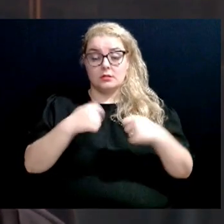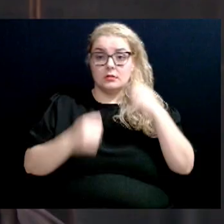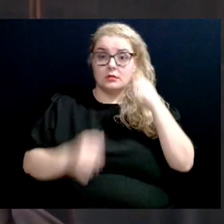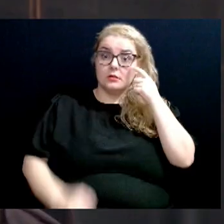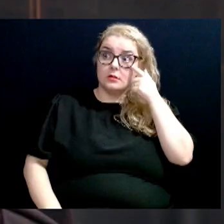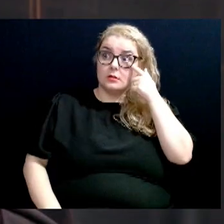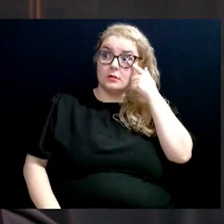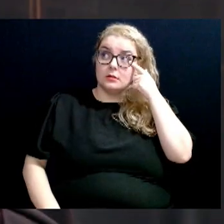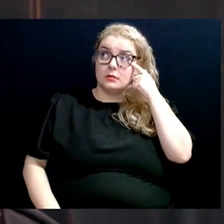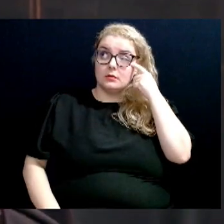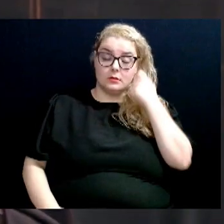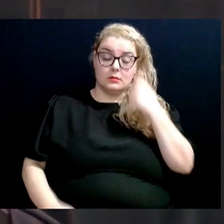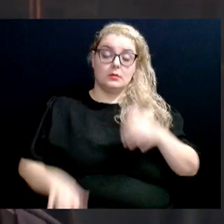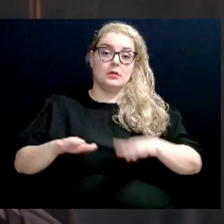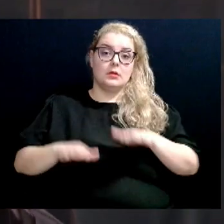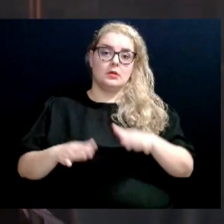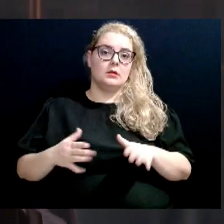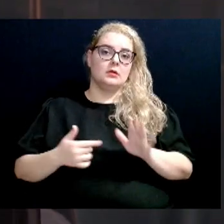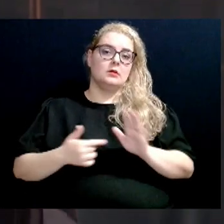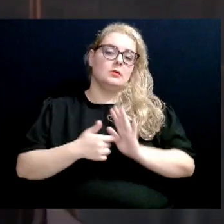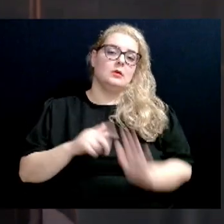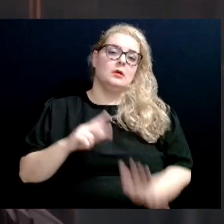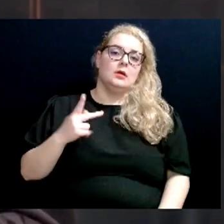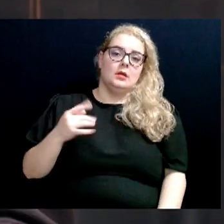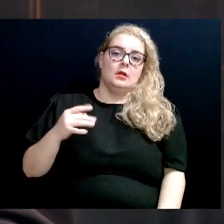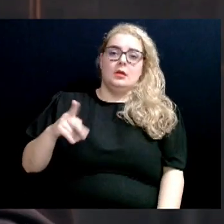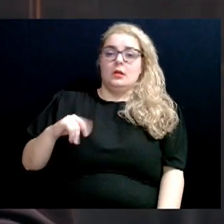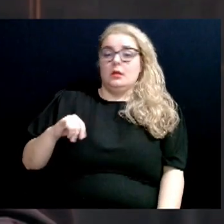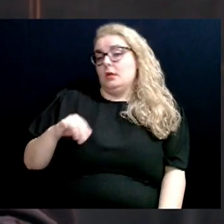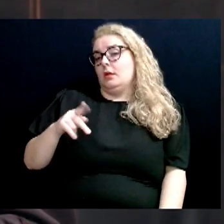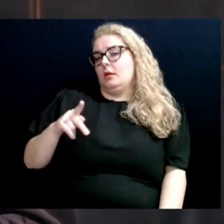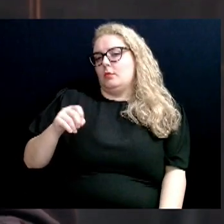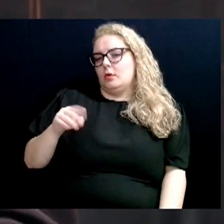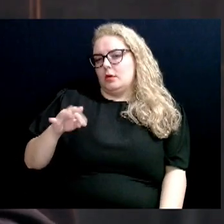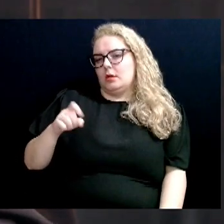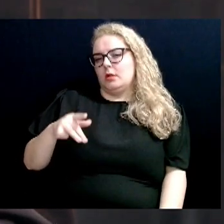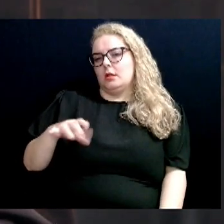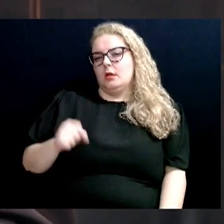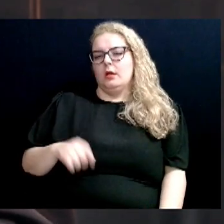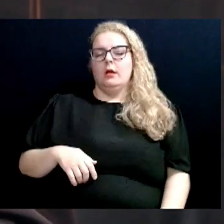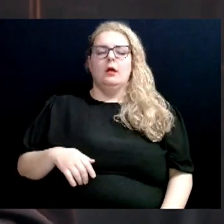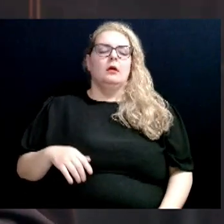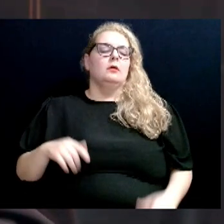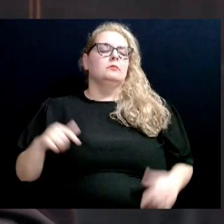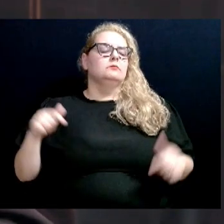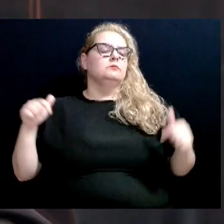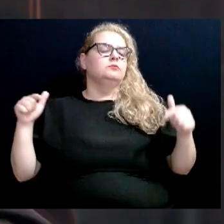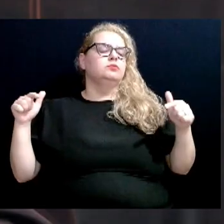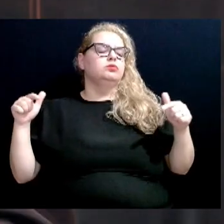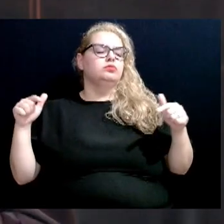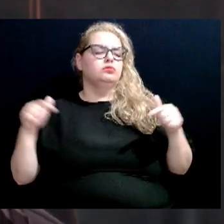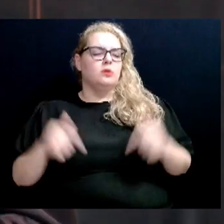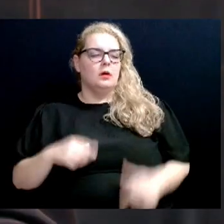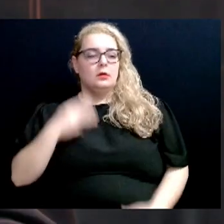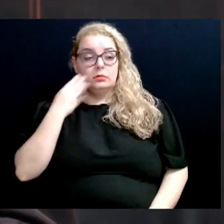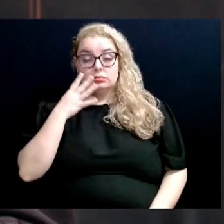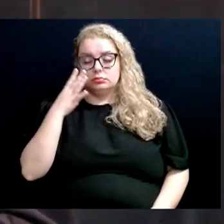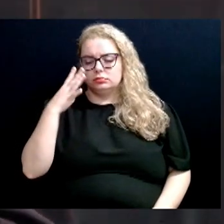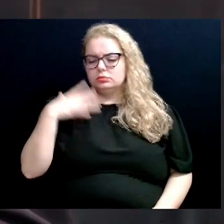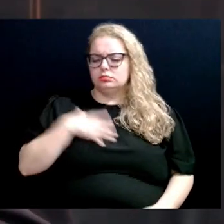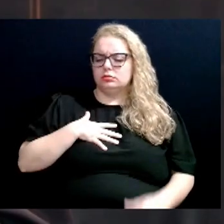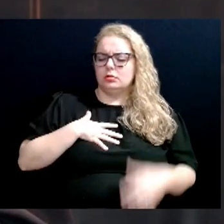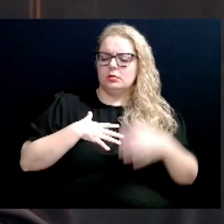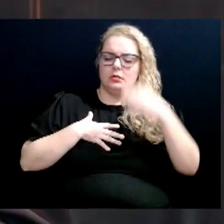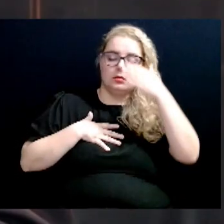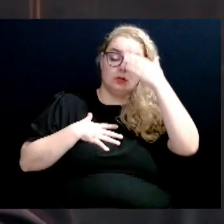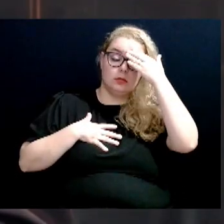né, uma hipotensão, realmente cai ali os níveis de açúcar e fica um pouco mais tonto. É muito importante a